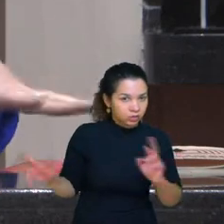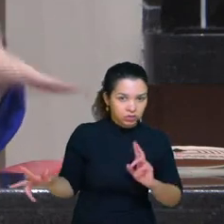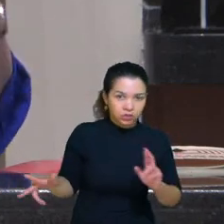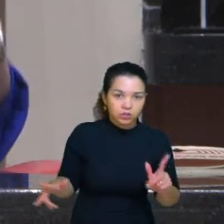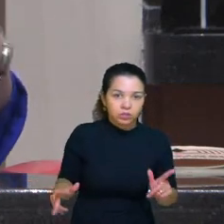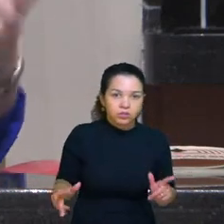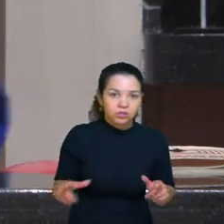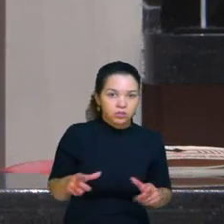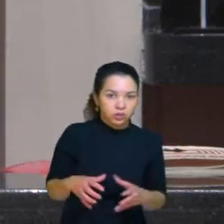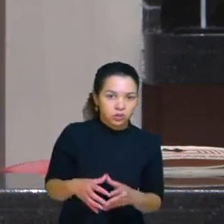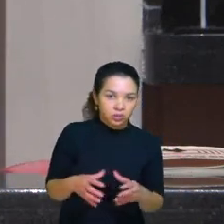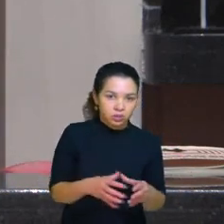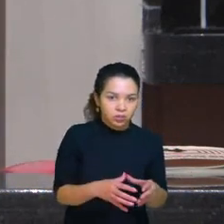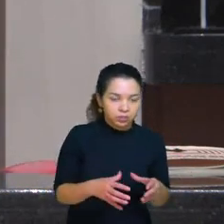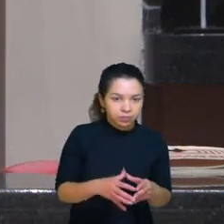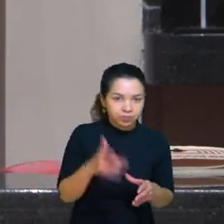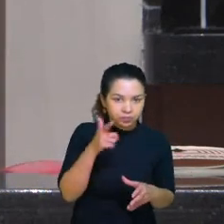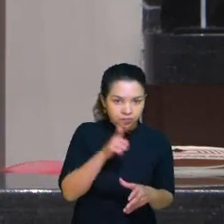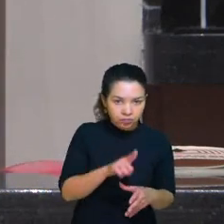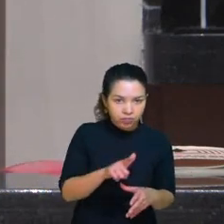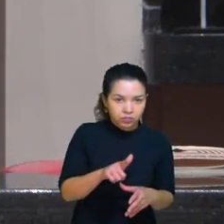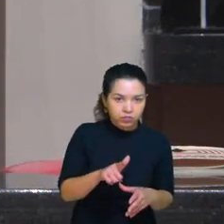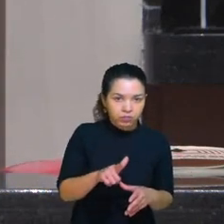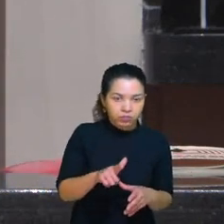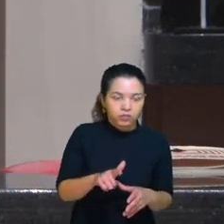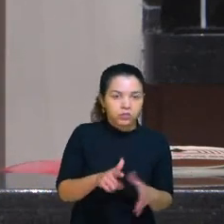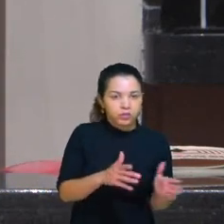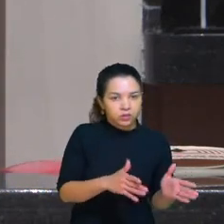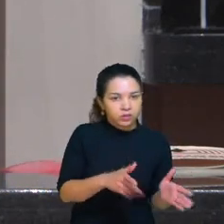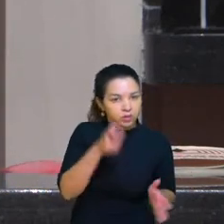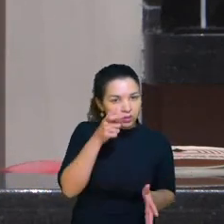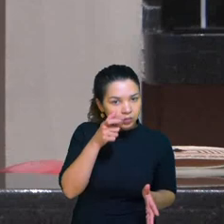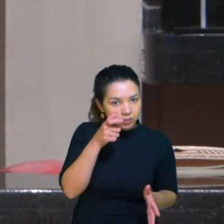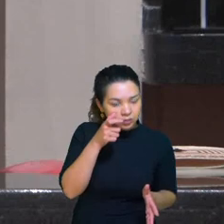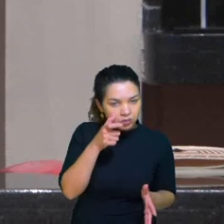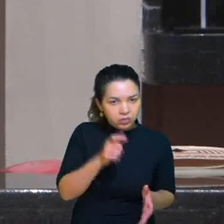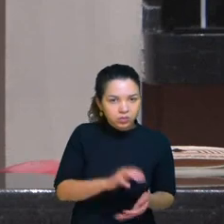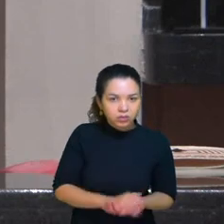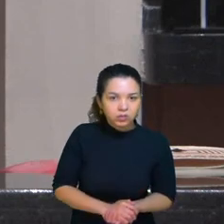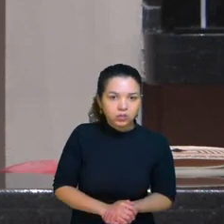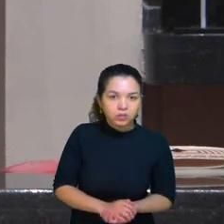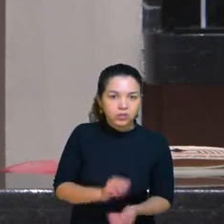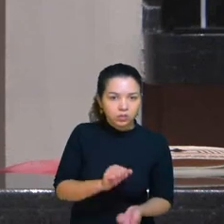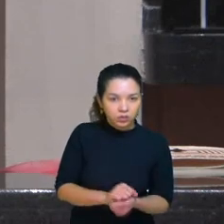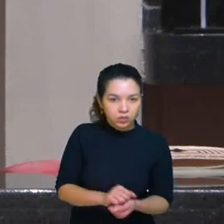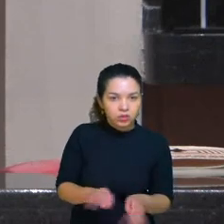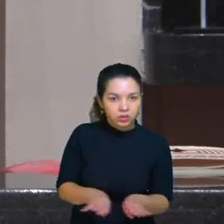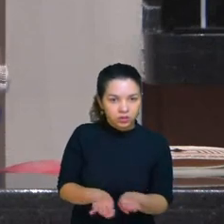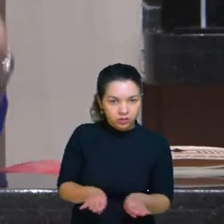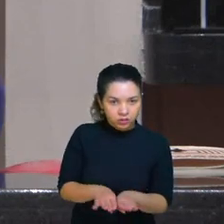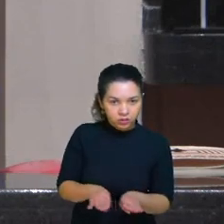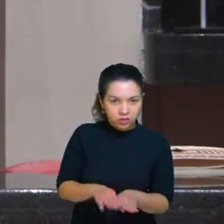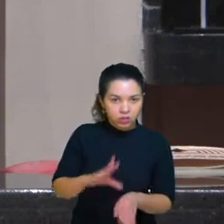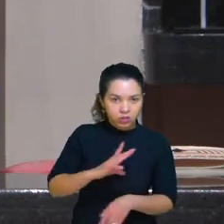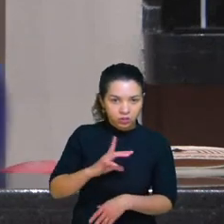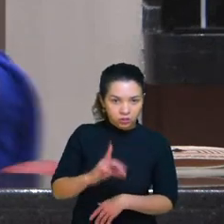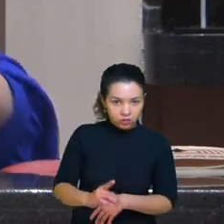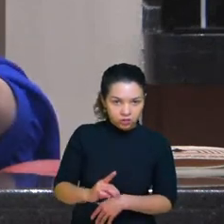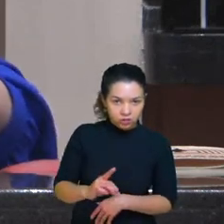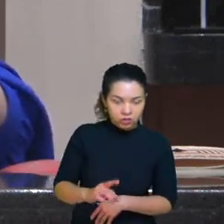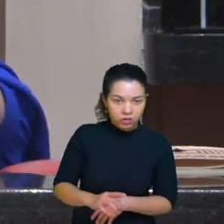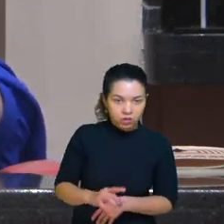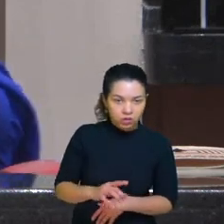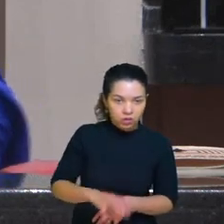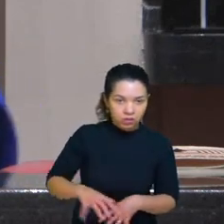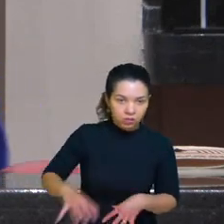equipes né que conseguem fazer esse acompanhamento junto com isso você tem as coordenadorias regionais de educação